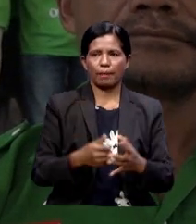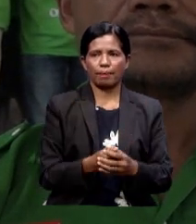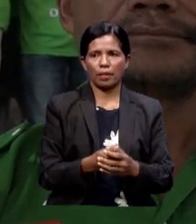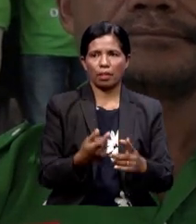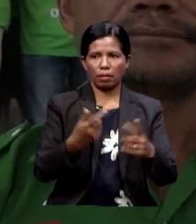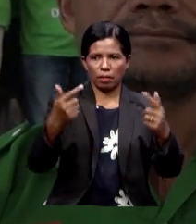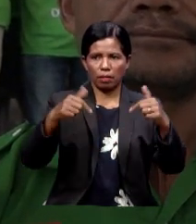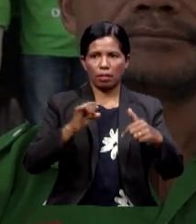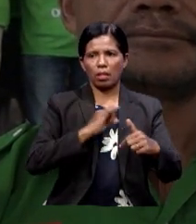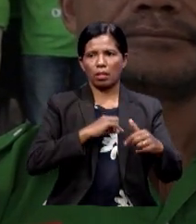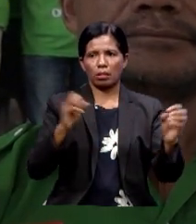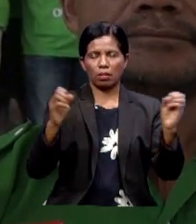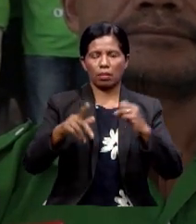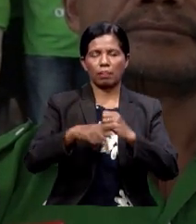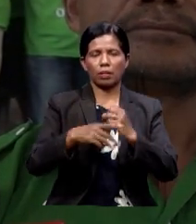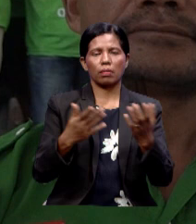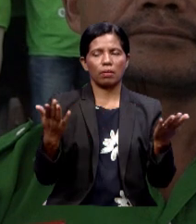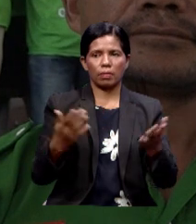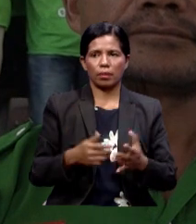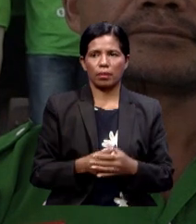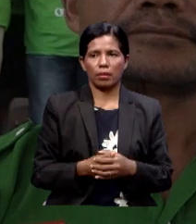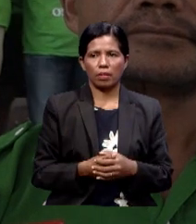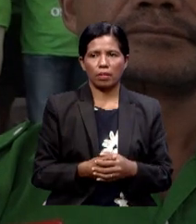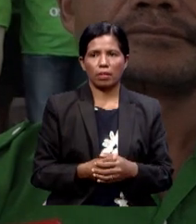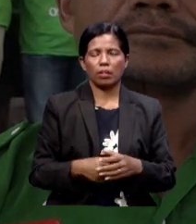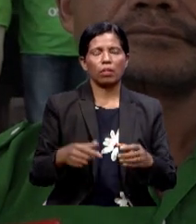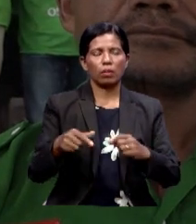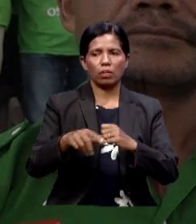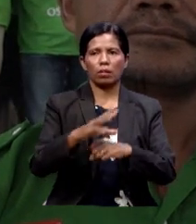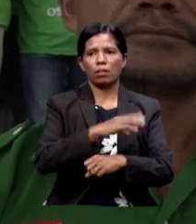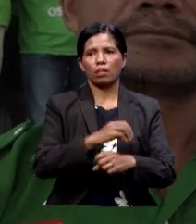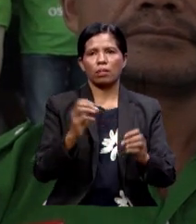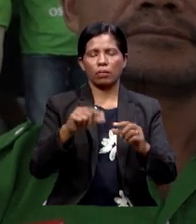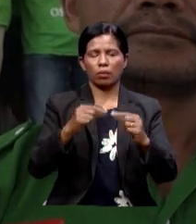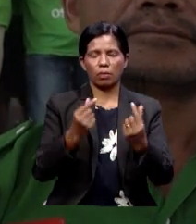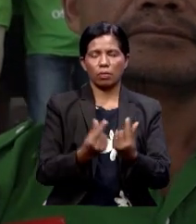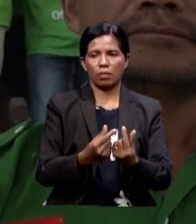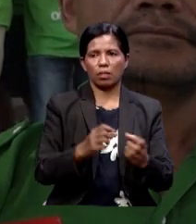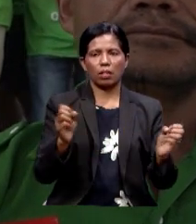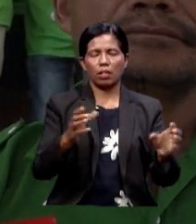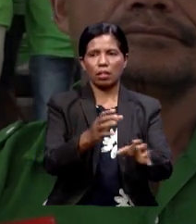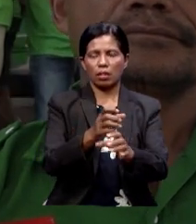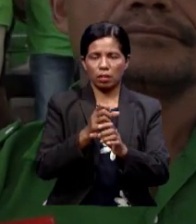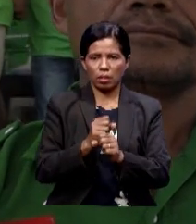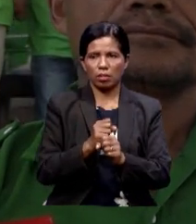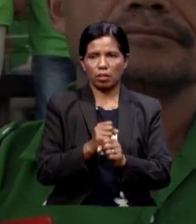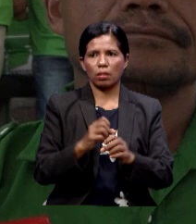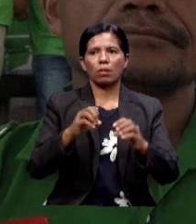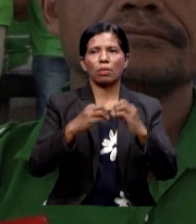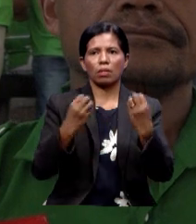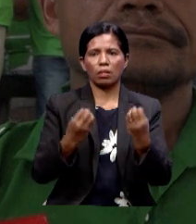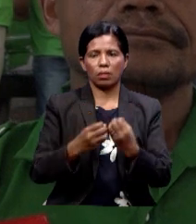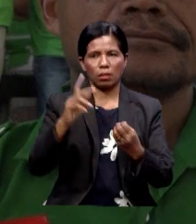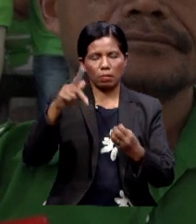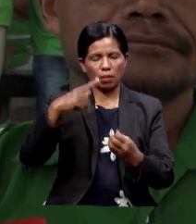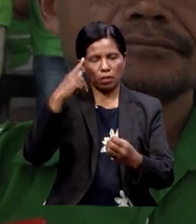Verdes, e a aula precisa menciona partido NB. Portanto, Verdes, lá cima, afiliação. Verdes, cima, organização política,